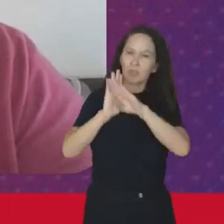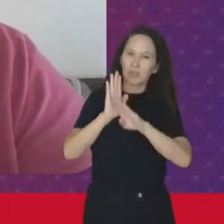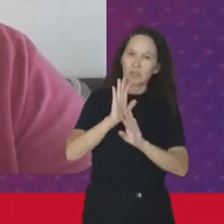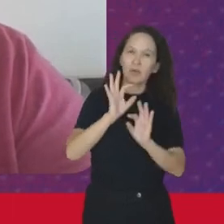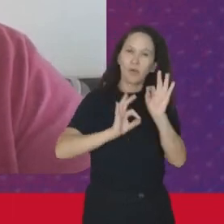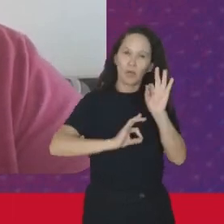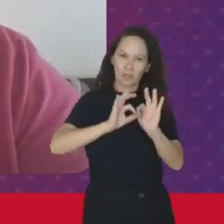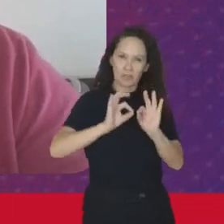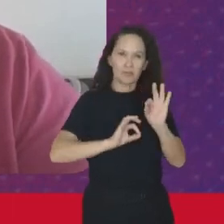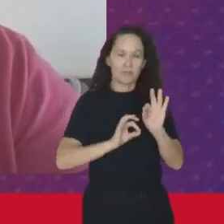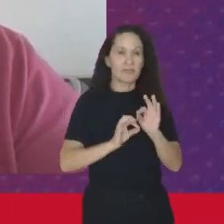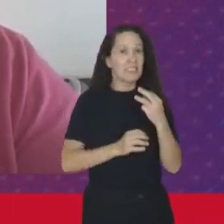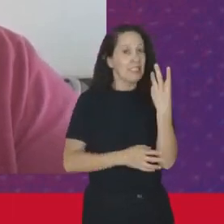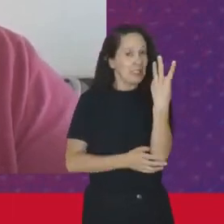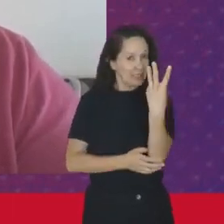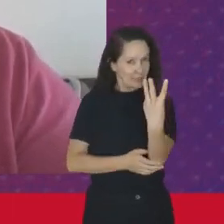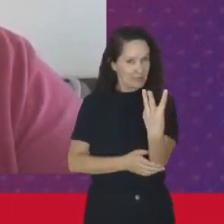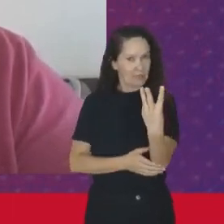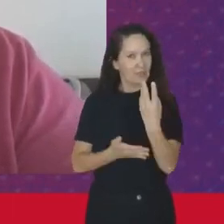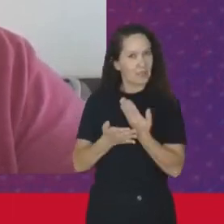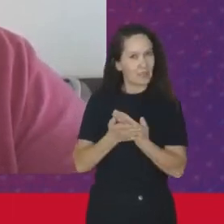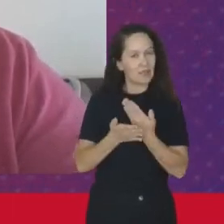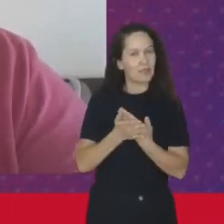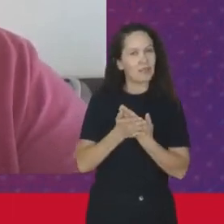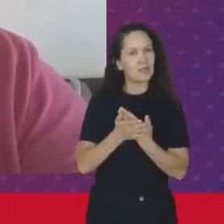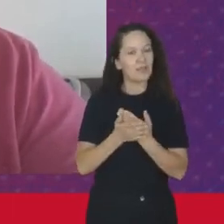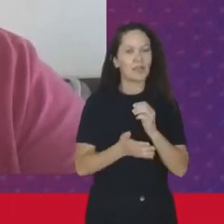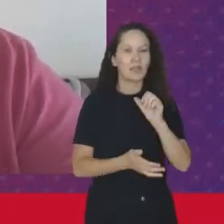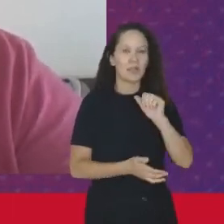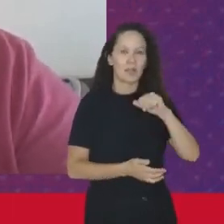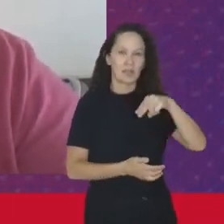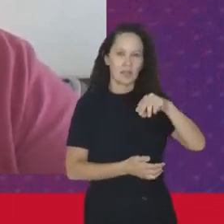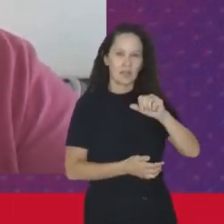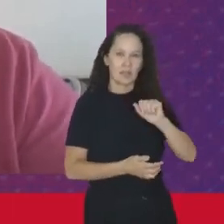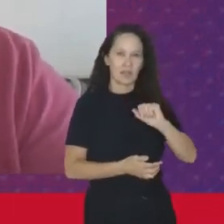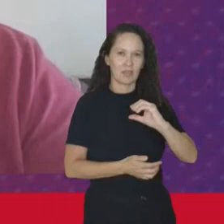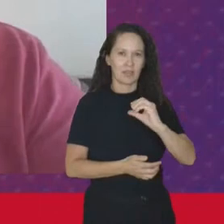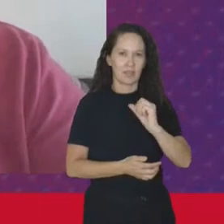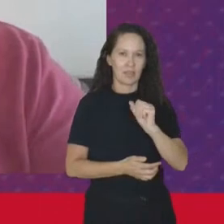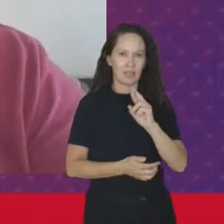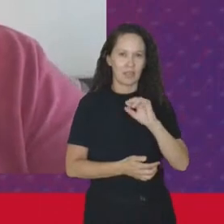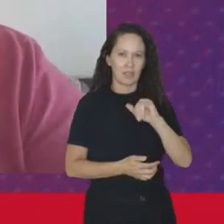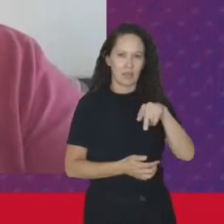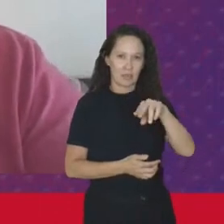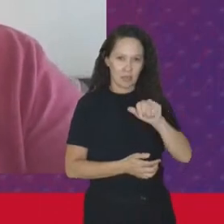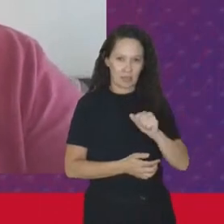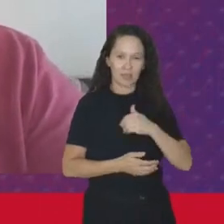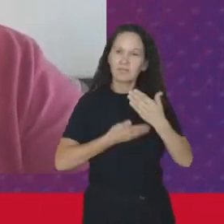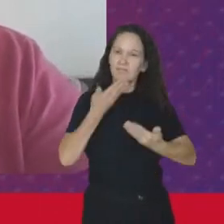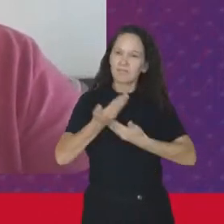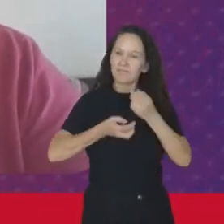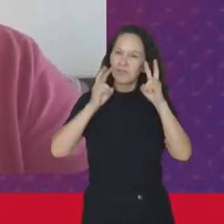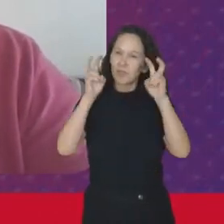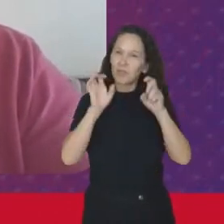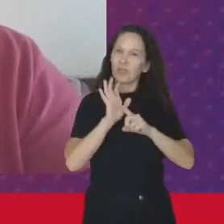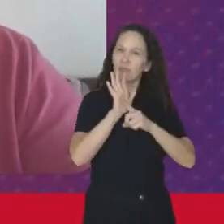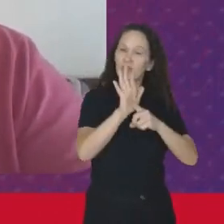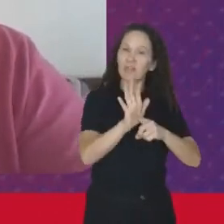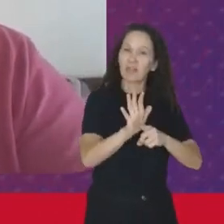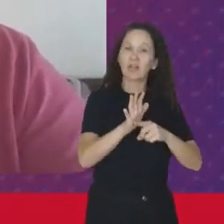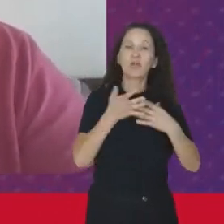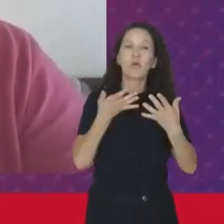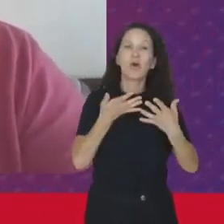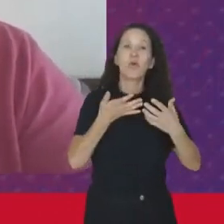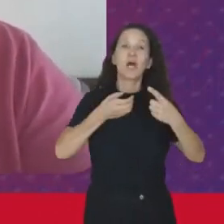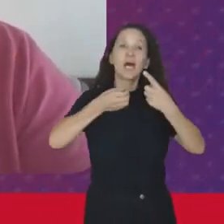urbano. A terceira aula vai ser da Ana Carolina, que vai tratar mais do tema da mobilidade